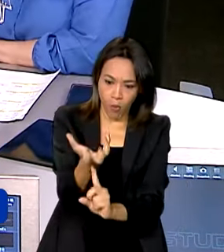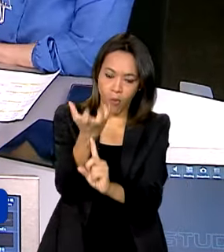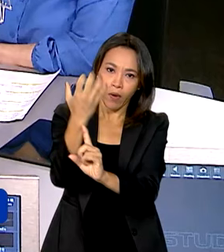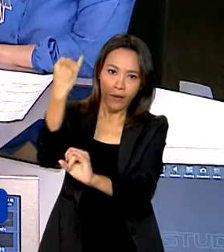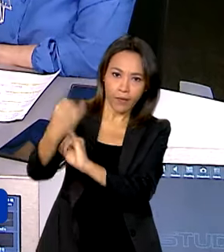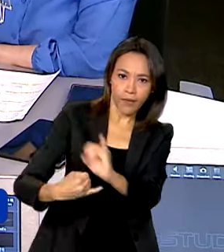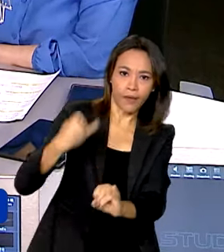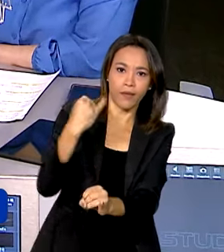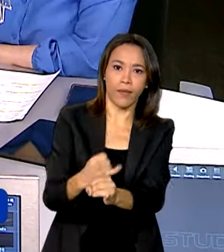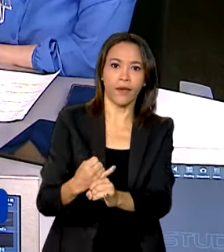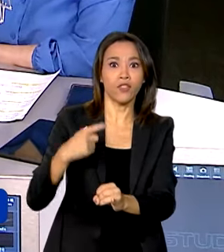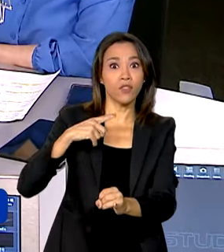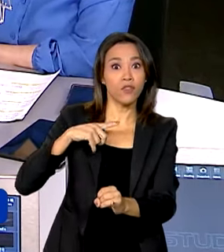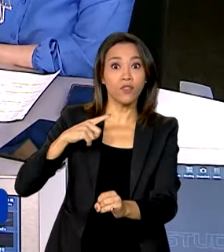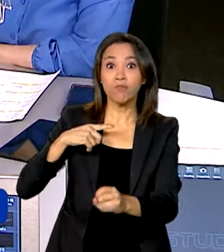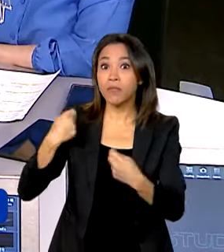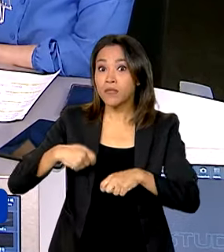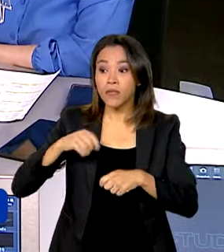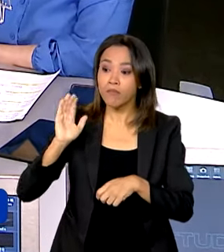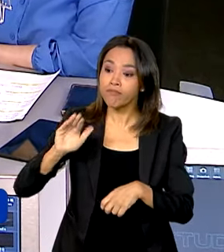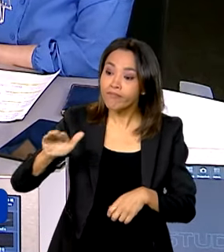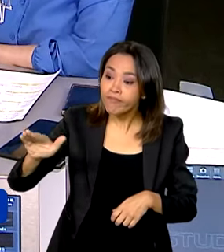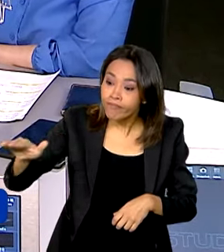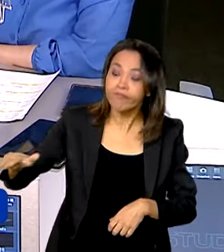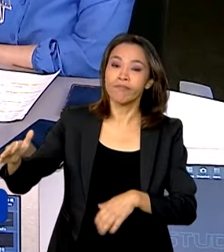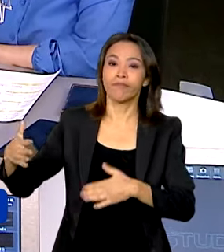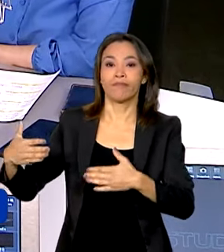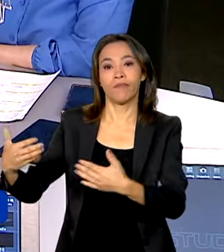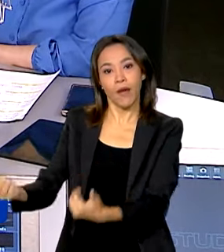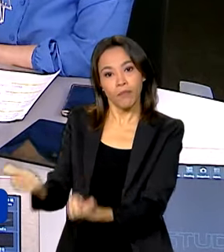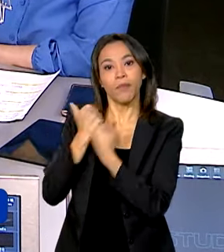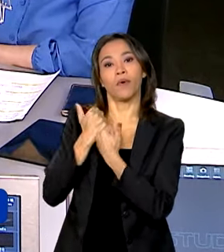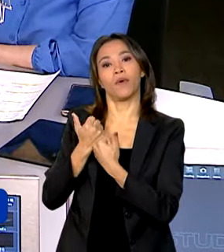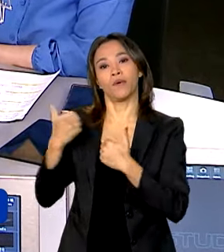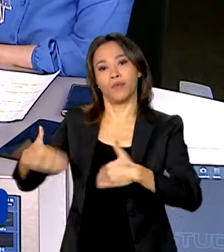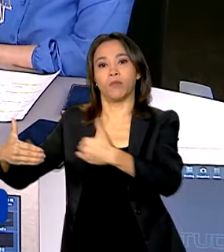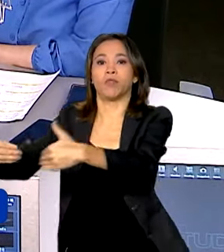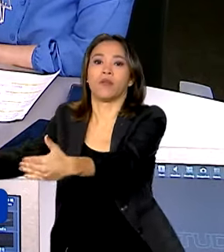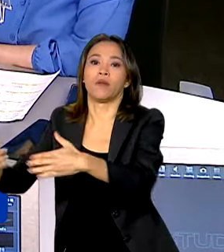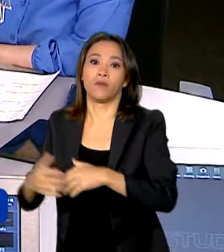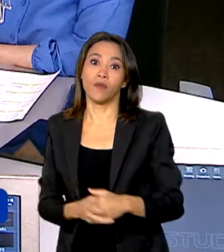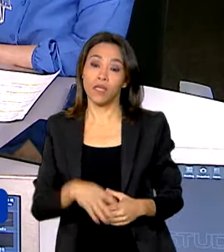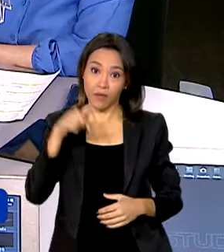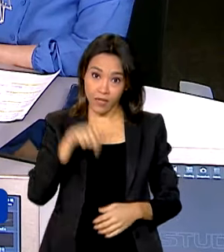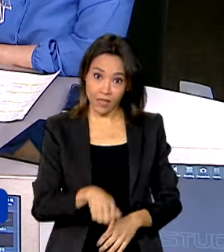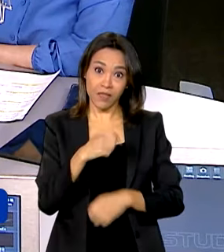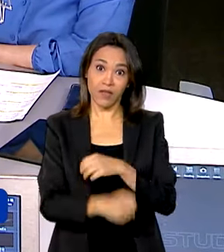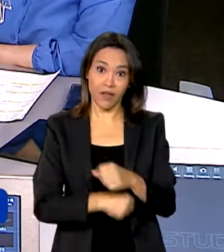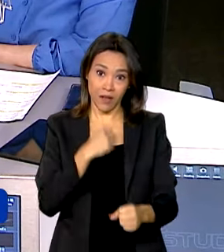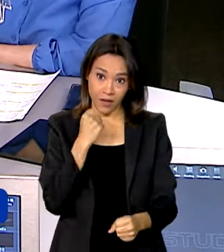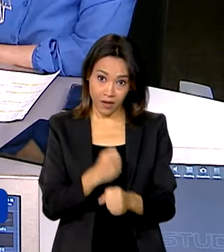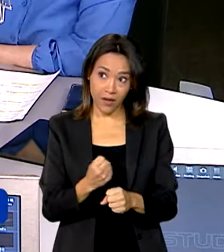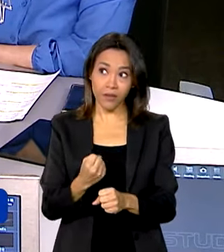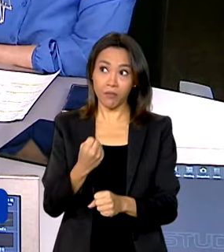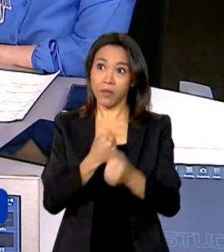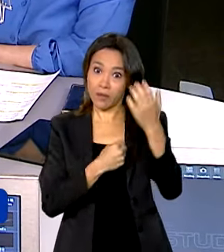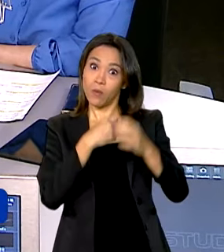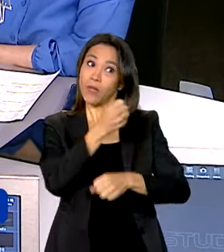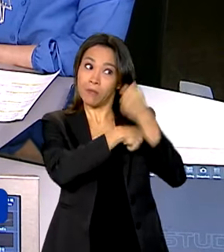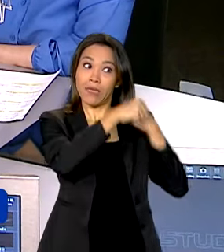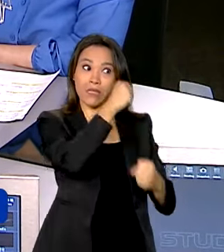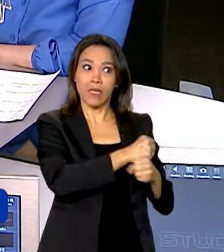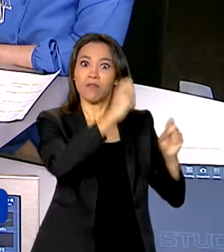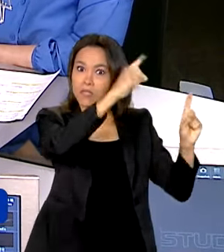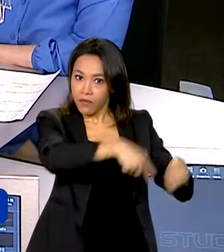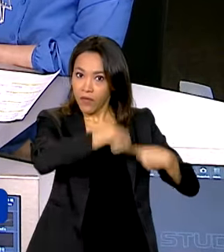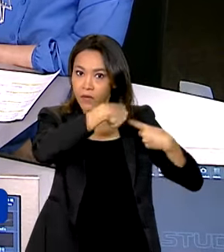envolvemos muitos Ministérios e nó estamos em reconstrução porque foi um ano desafiador Esperamos que esse ano seja meno em